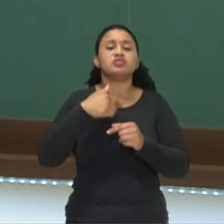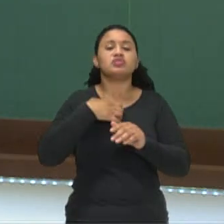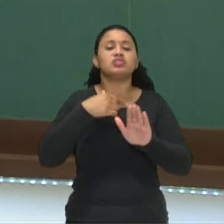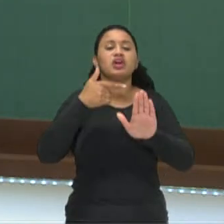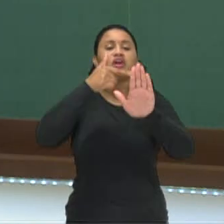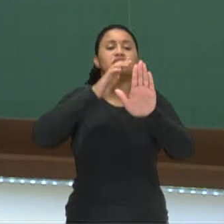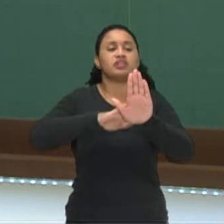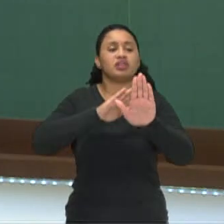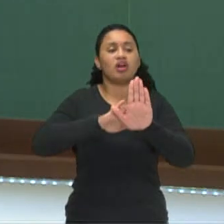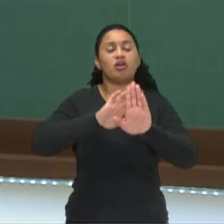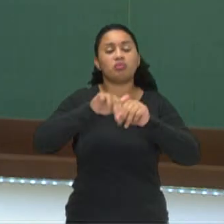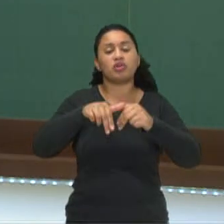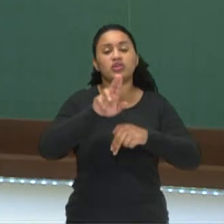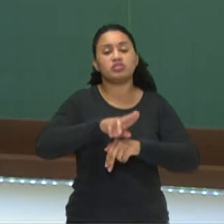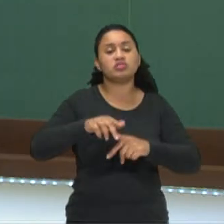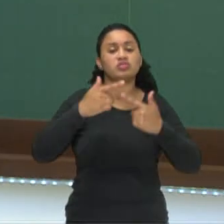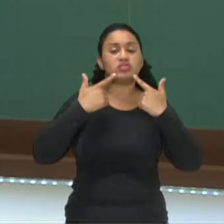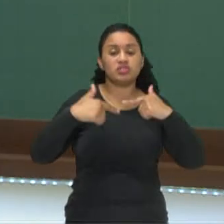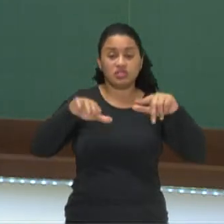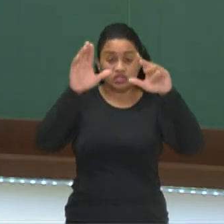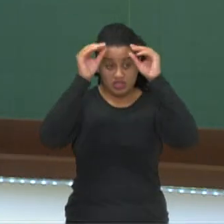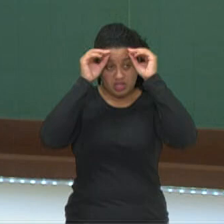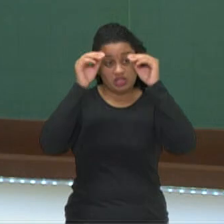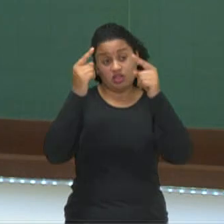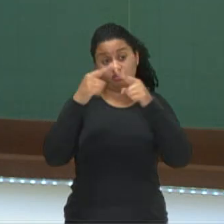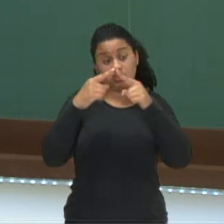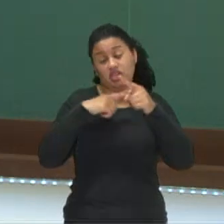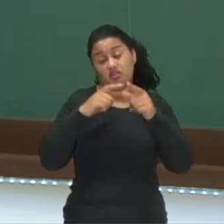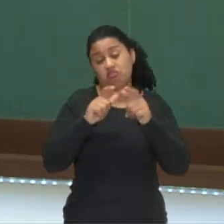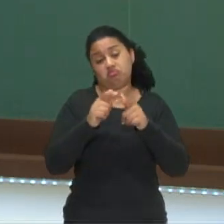com o uso dessas linguagens, que ninguém conhece o significado.